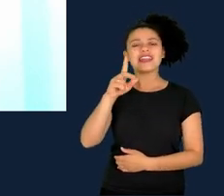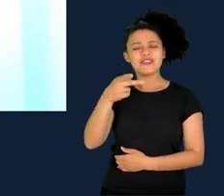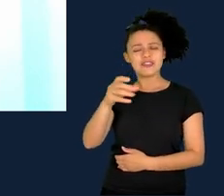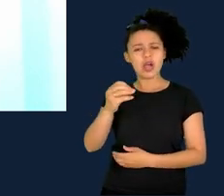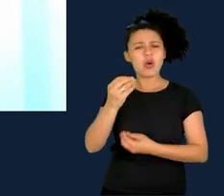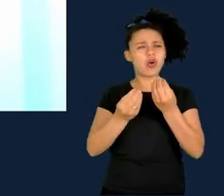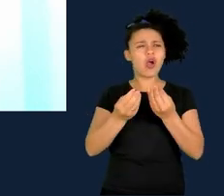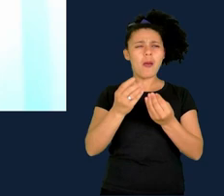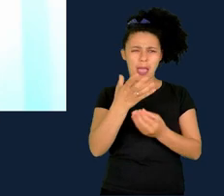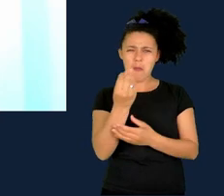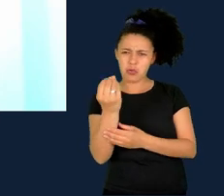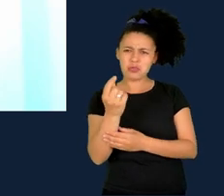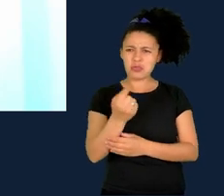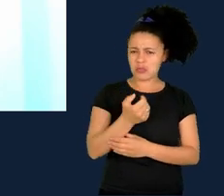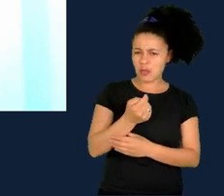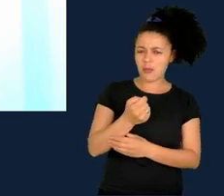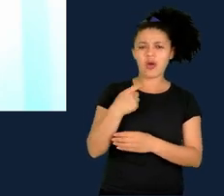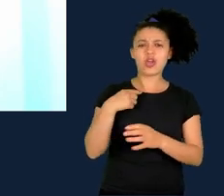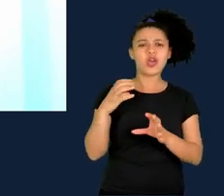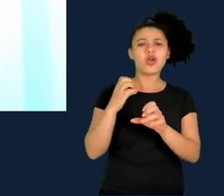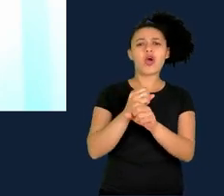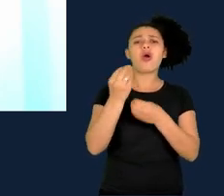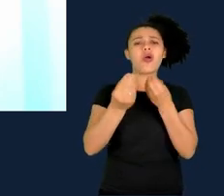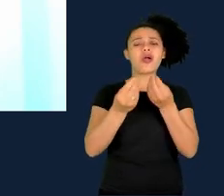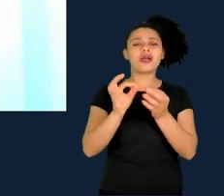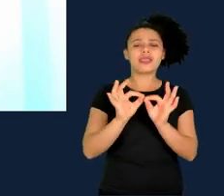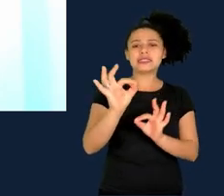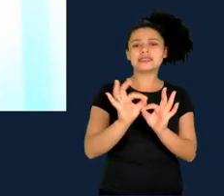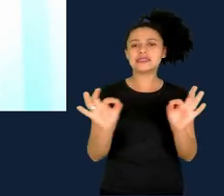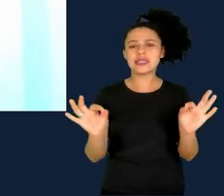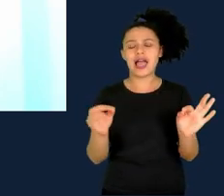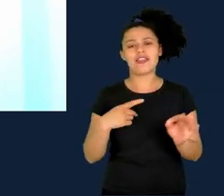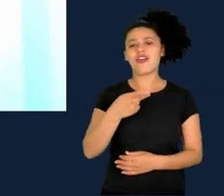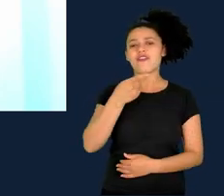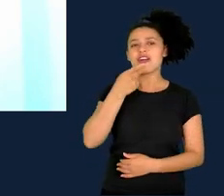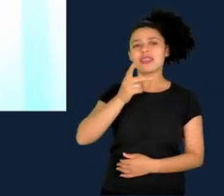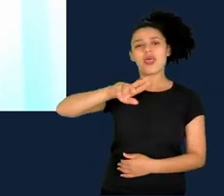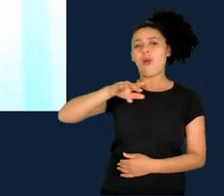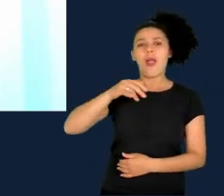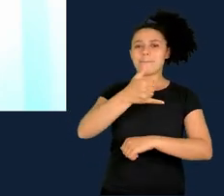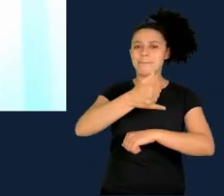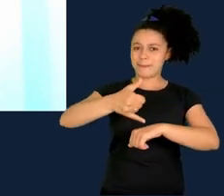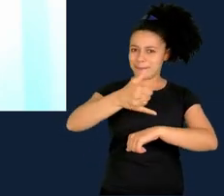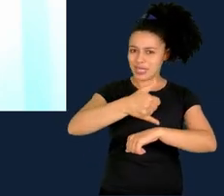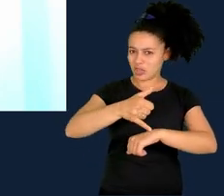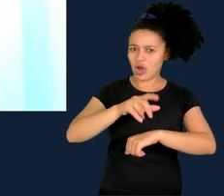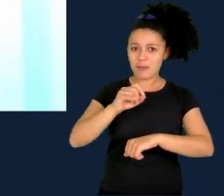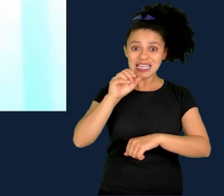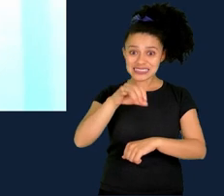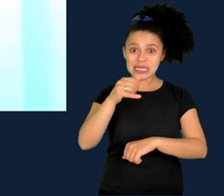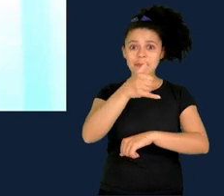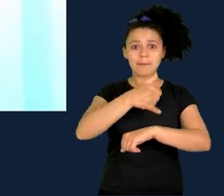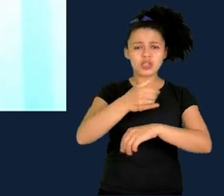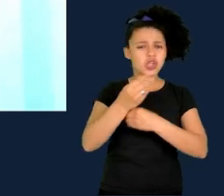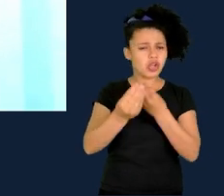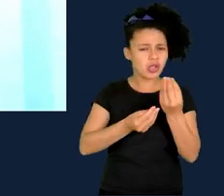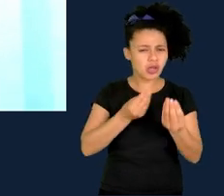muito ou pouco. Então, a gente faz um cálculo de densidade e fala, não, a gente não está falando de petróleo, mas se fosse petróleo, como